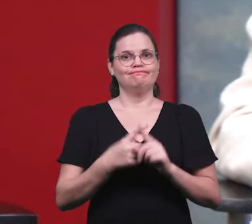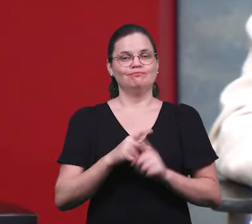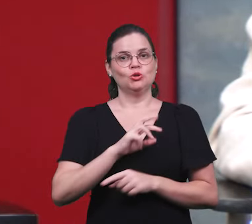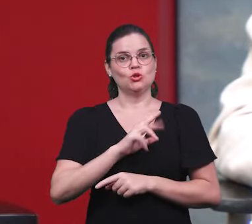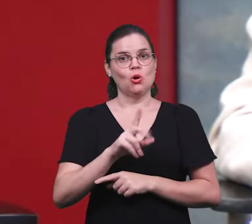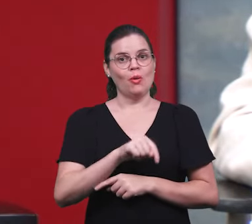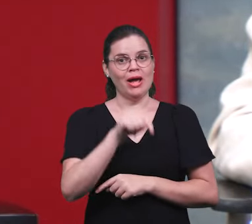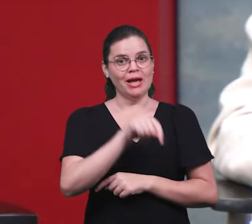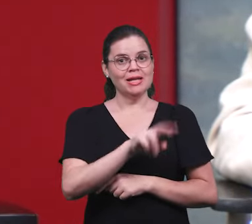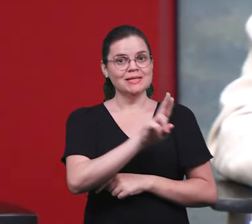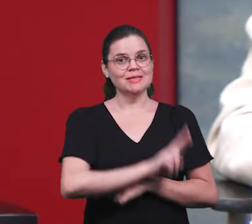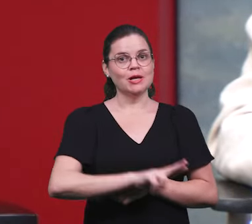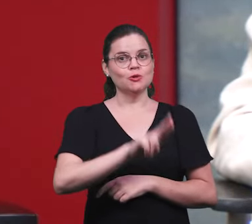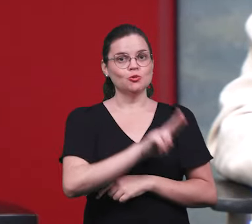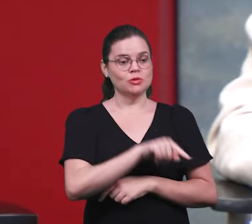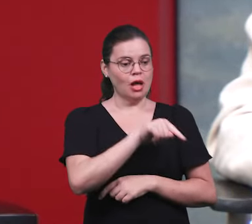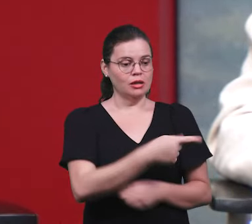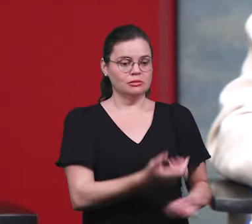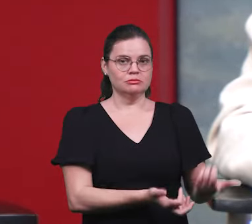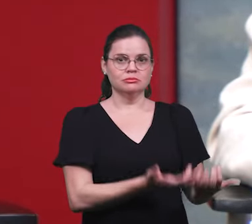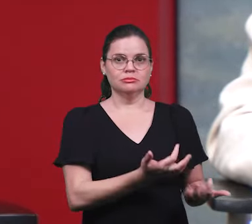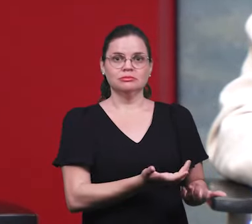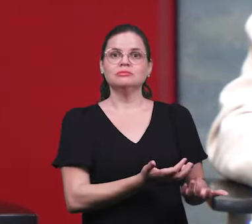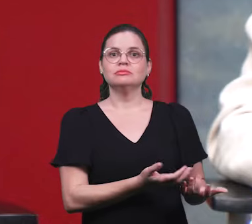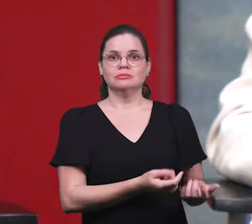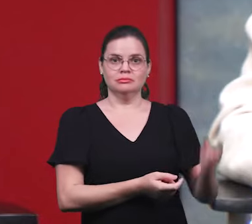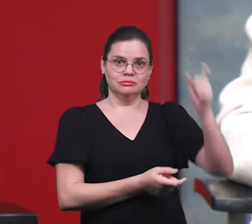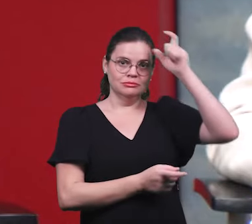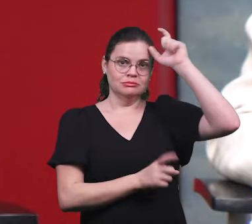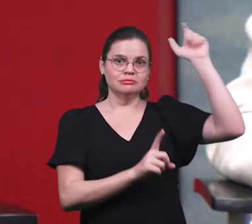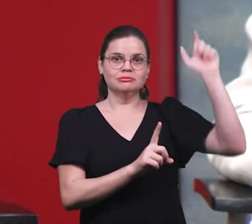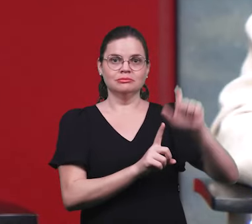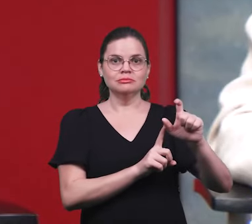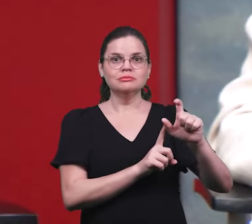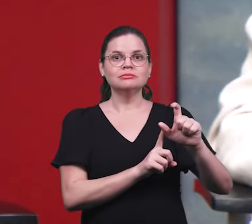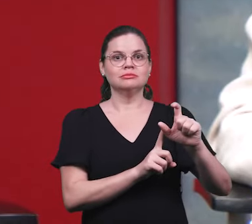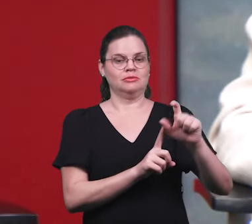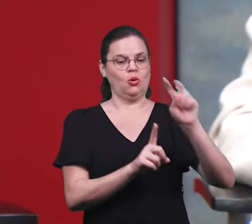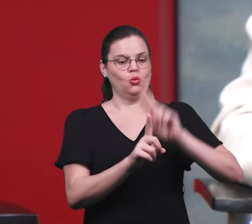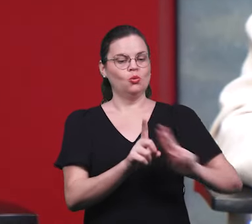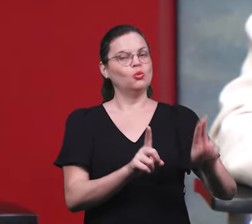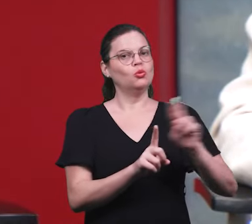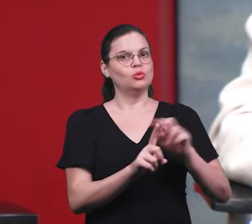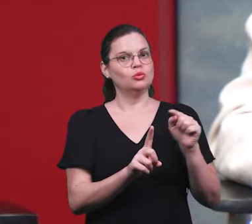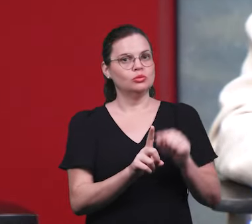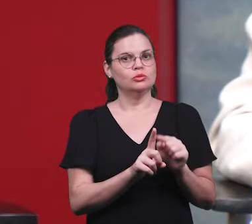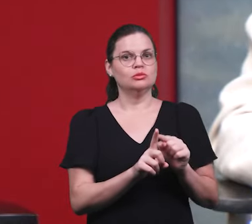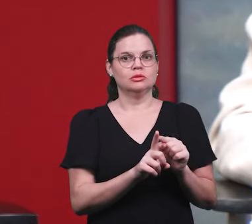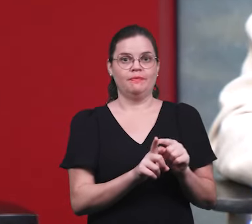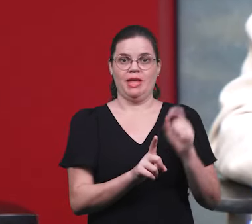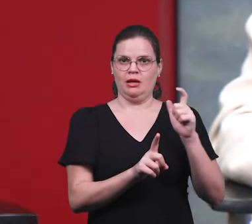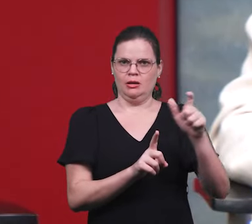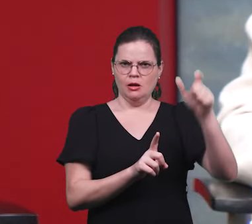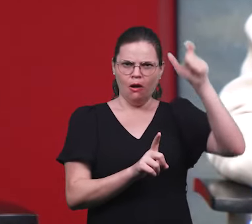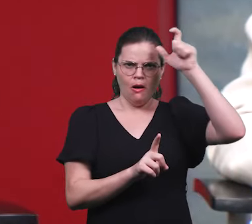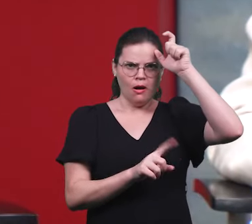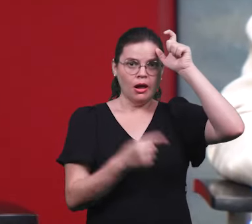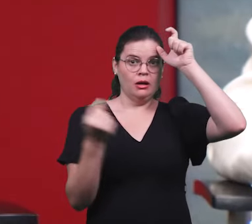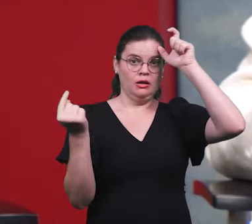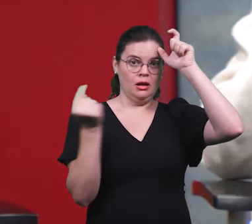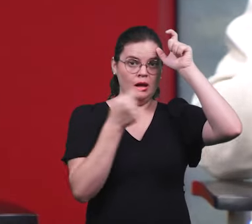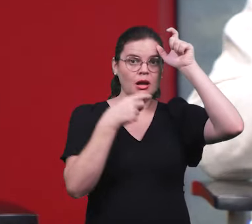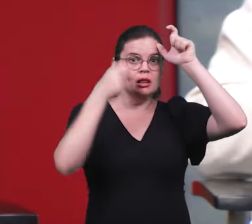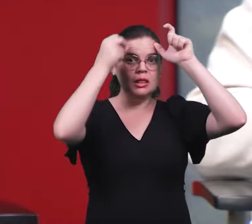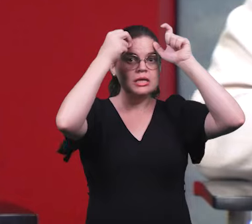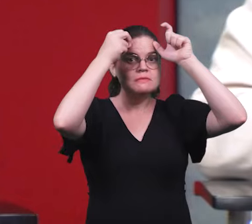está sendo um instrumento nas mãos de alguém. E o adversário, ele é astuto. É aquilo